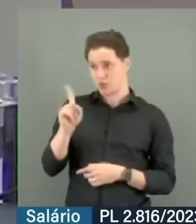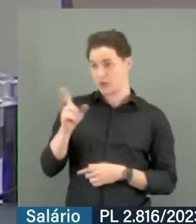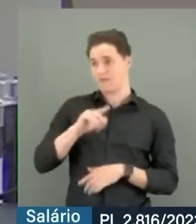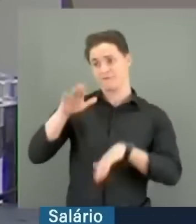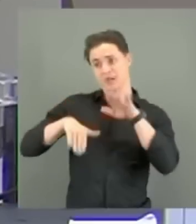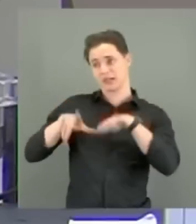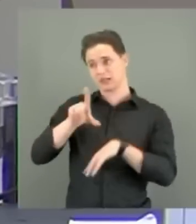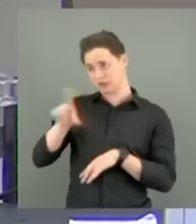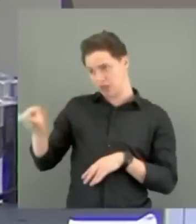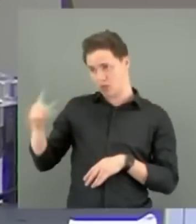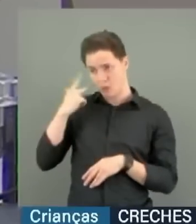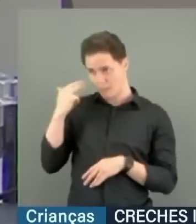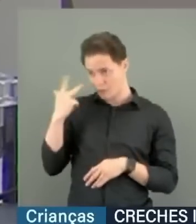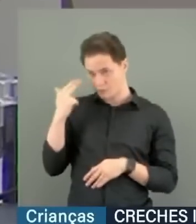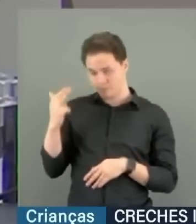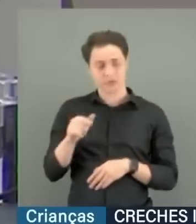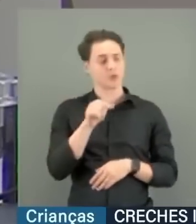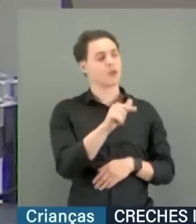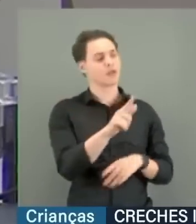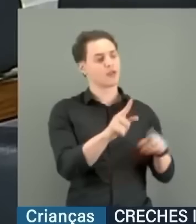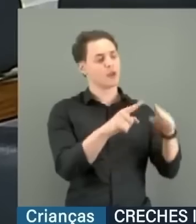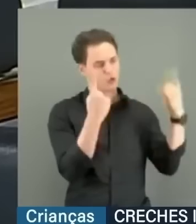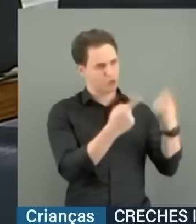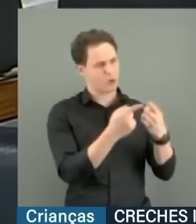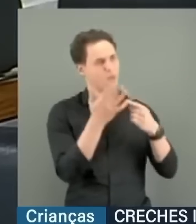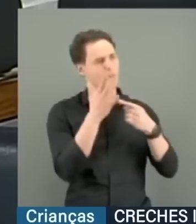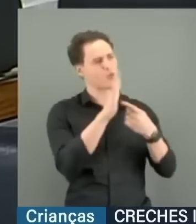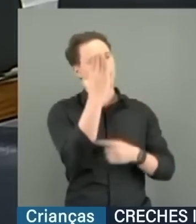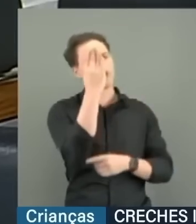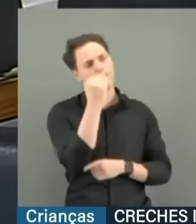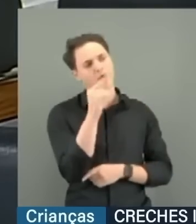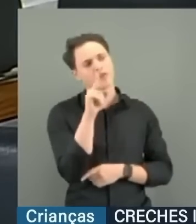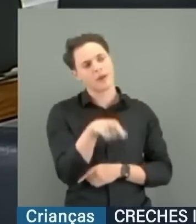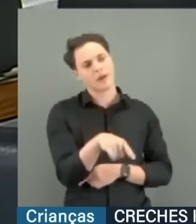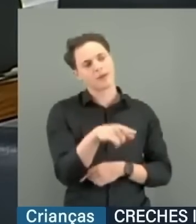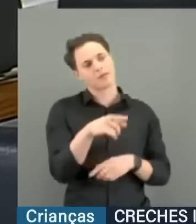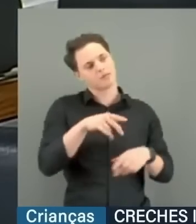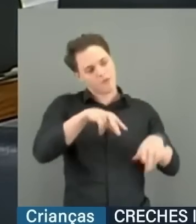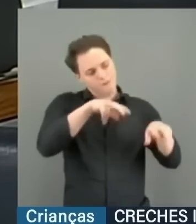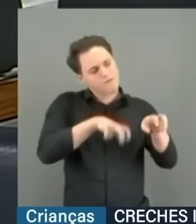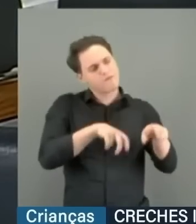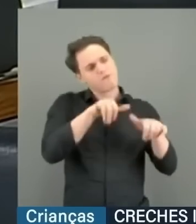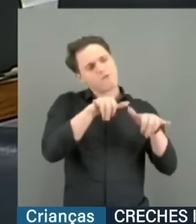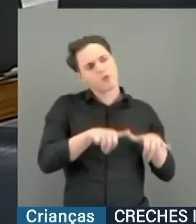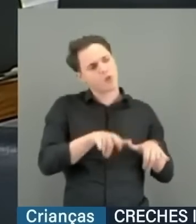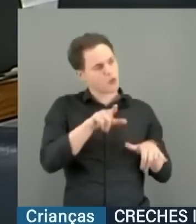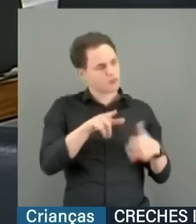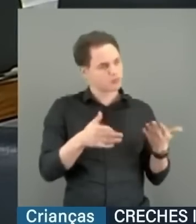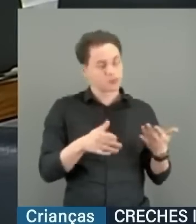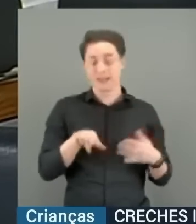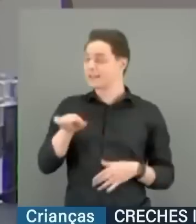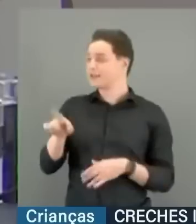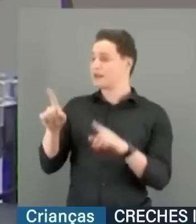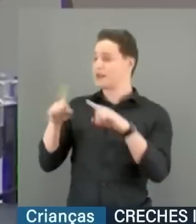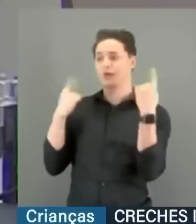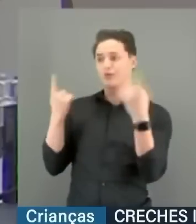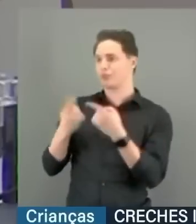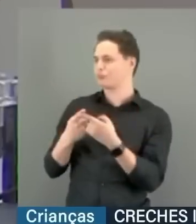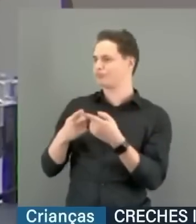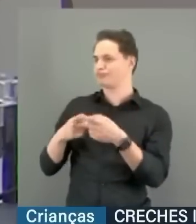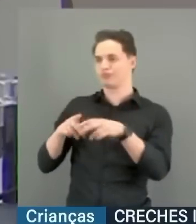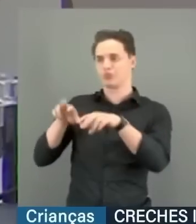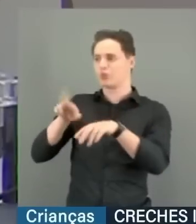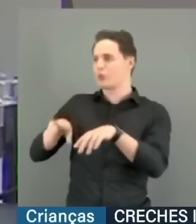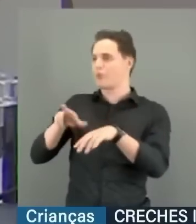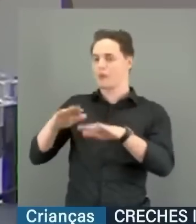retira. Perfeito. Aquela reunião que foi mostrada a foto foi uma exceção, portanto. Aquela reunião não tem nada a ver com reunião do